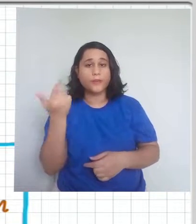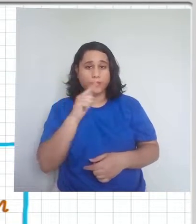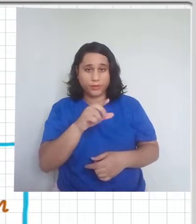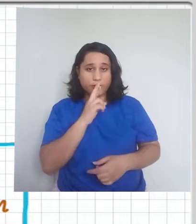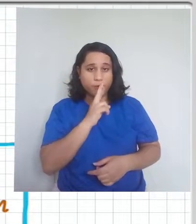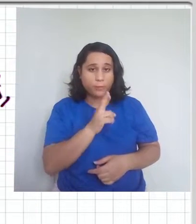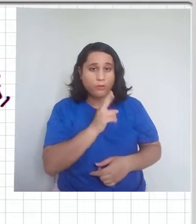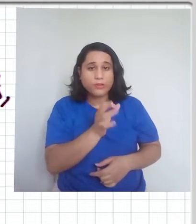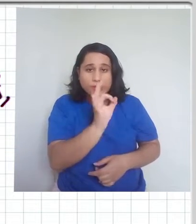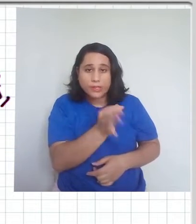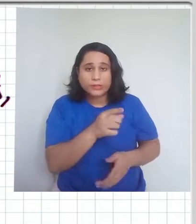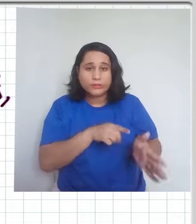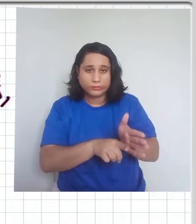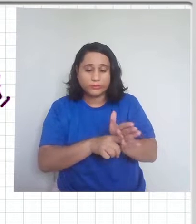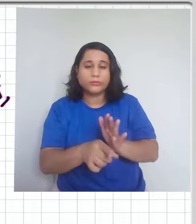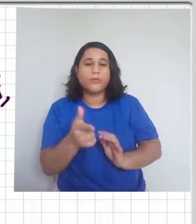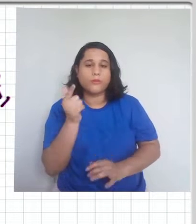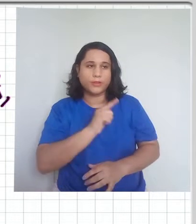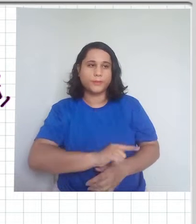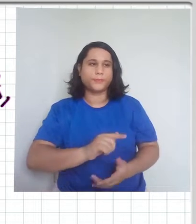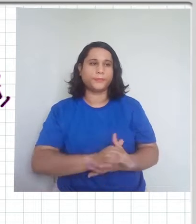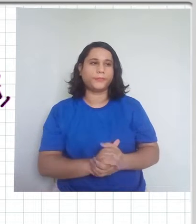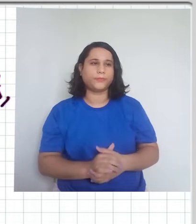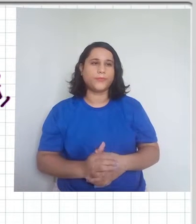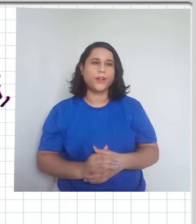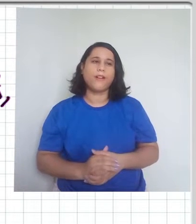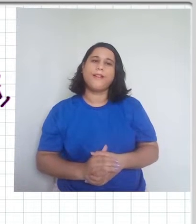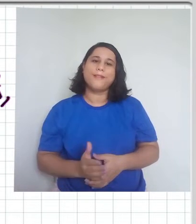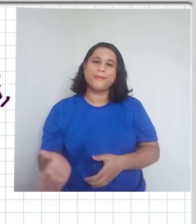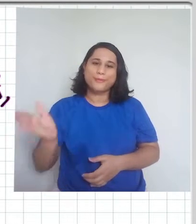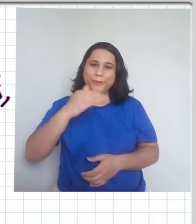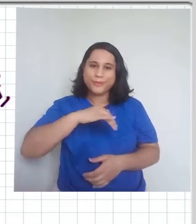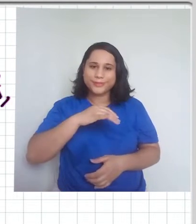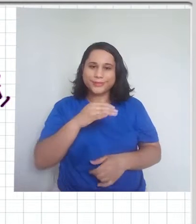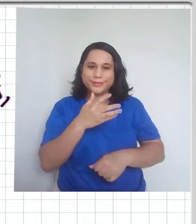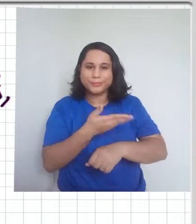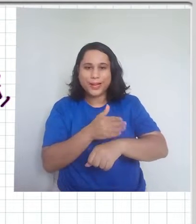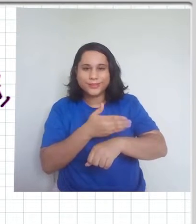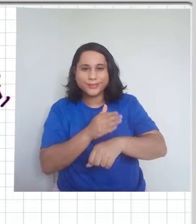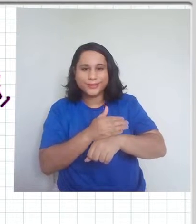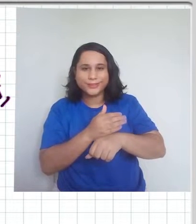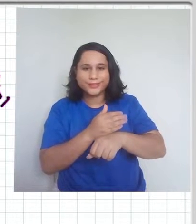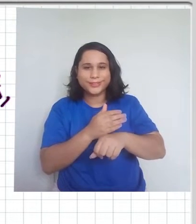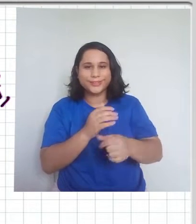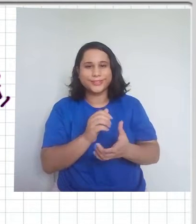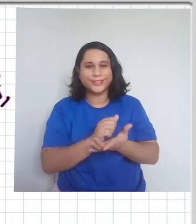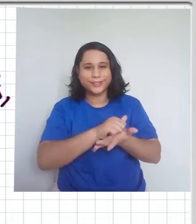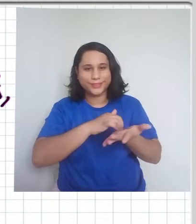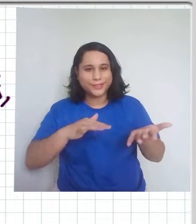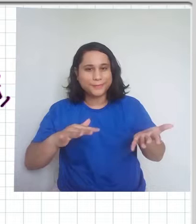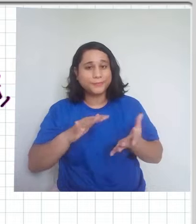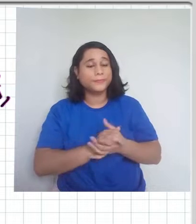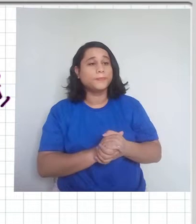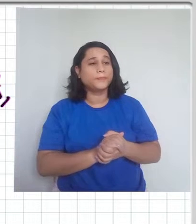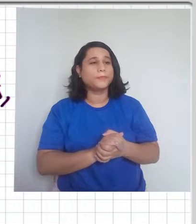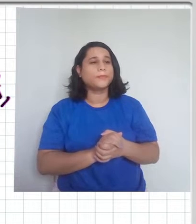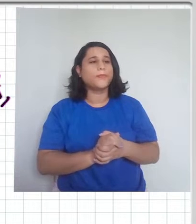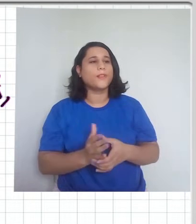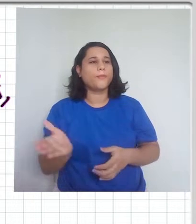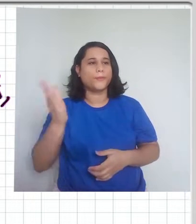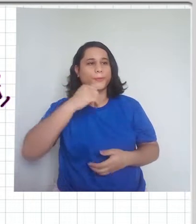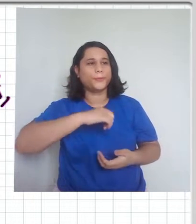questões, beleza? Vamos aos exercícios que vocês vão compreender bem melhor do que aquele exemplo que eu dei. Vamos